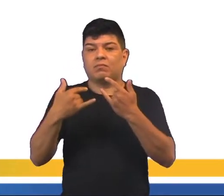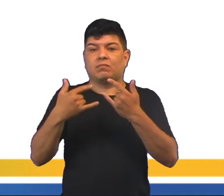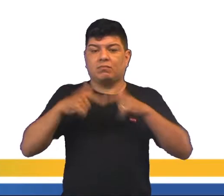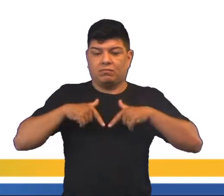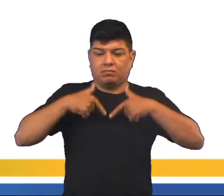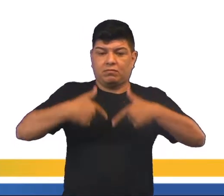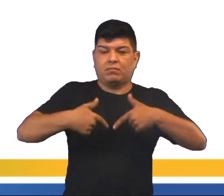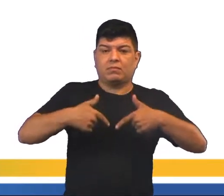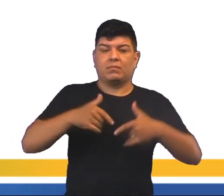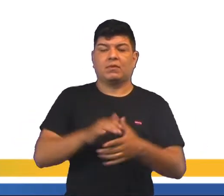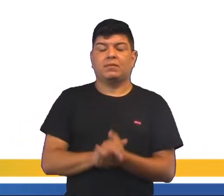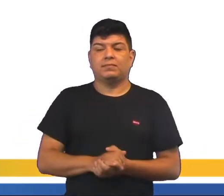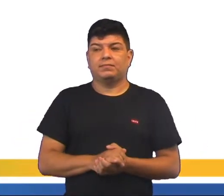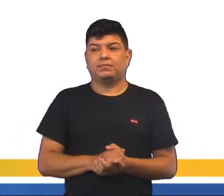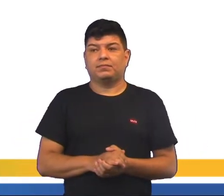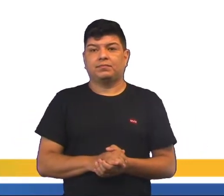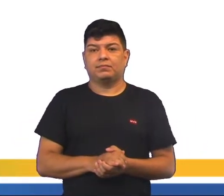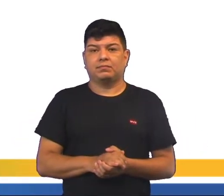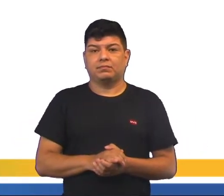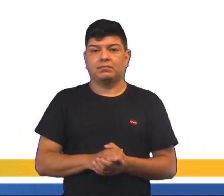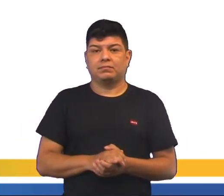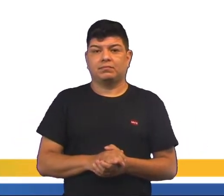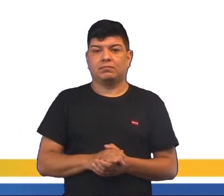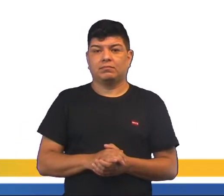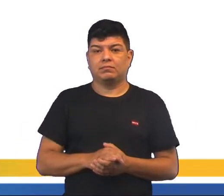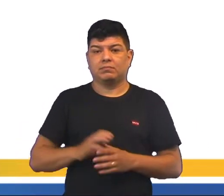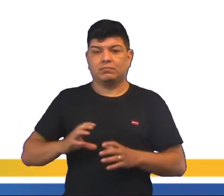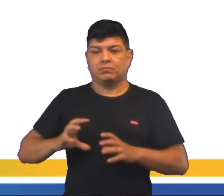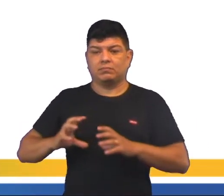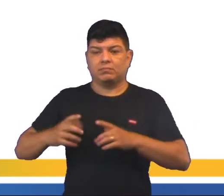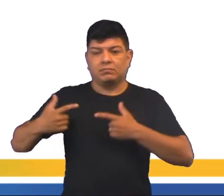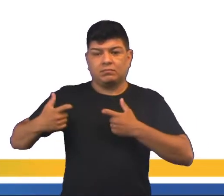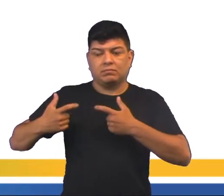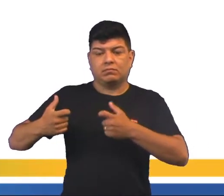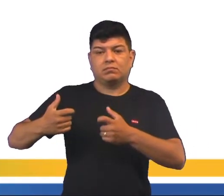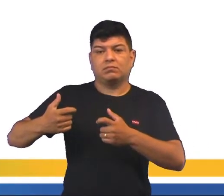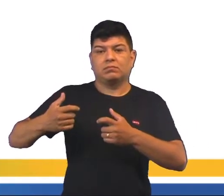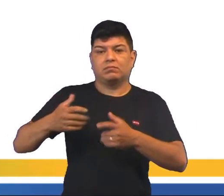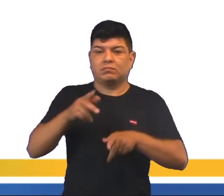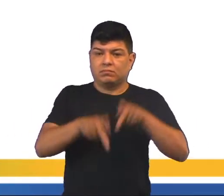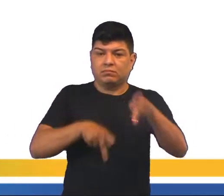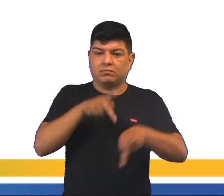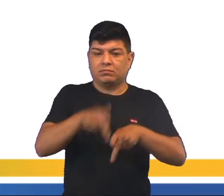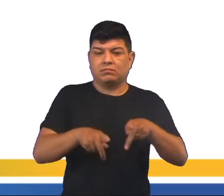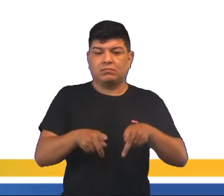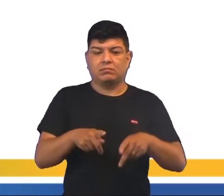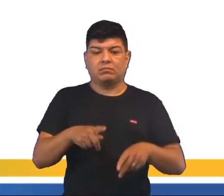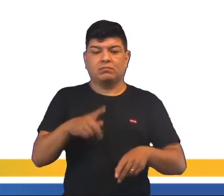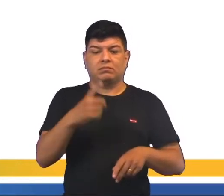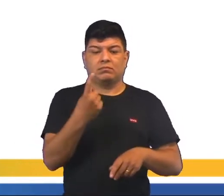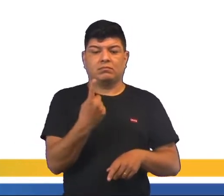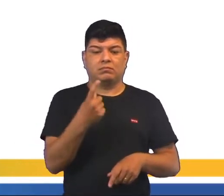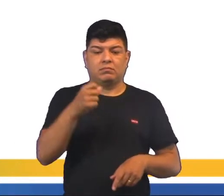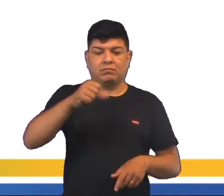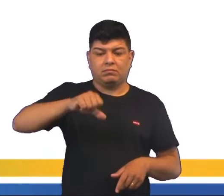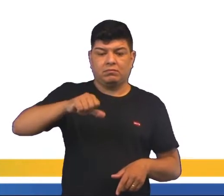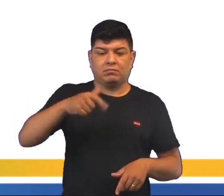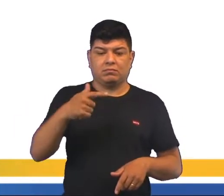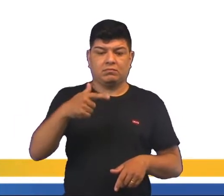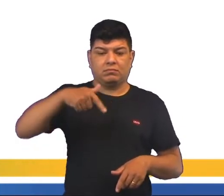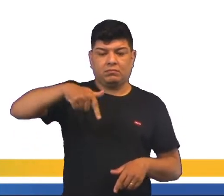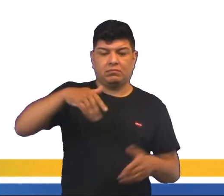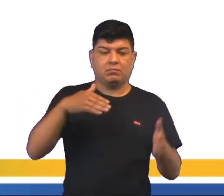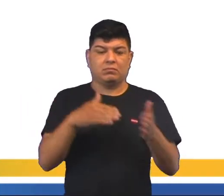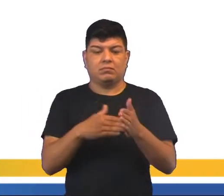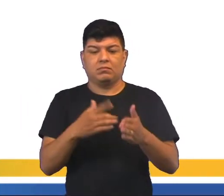para a luta. A Guerra Civil entre 1927 e 1949, né, de um lado os nacionalistas